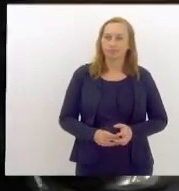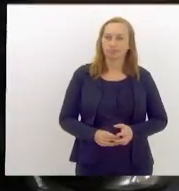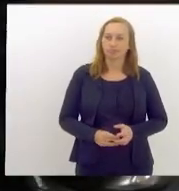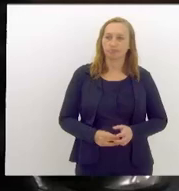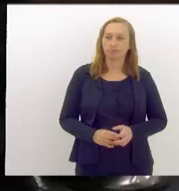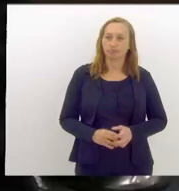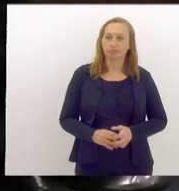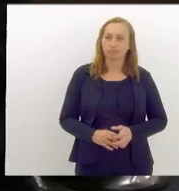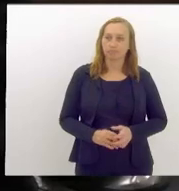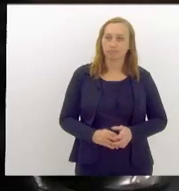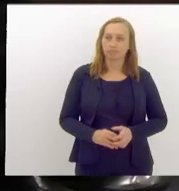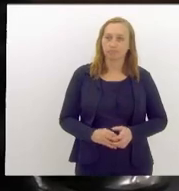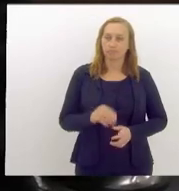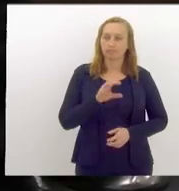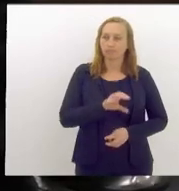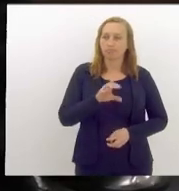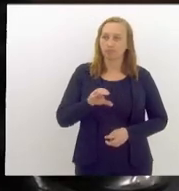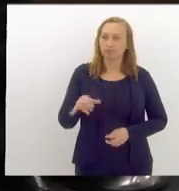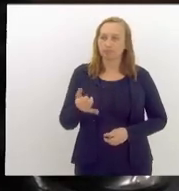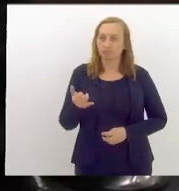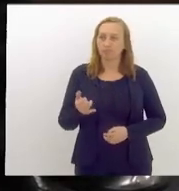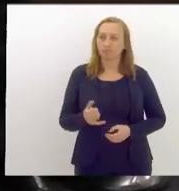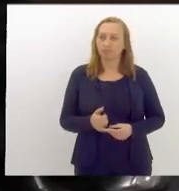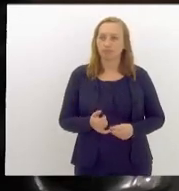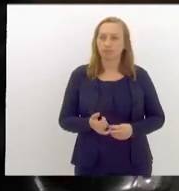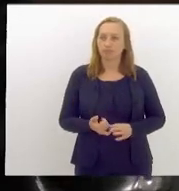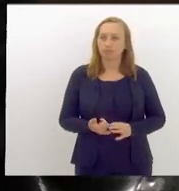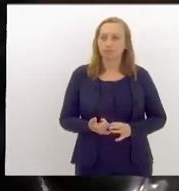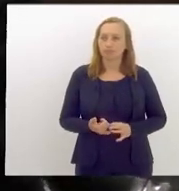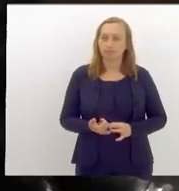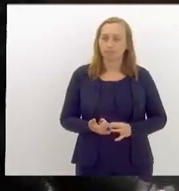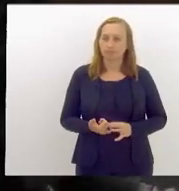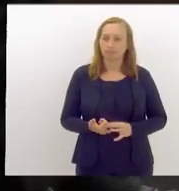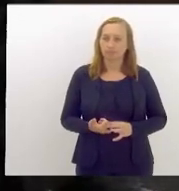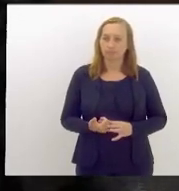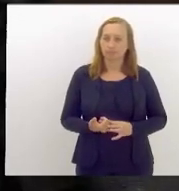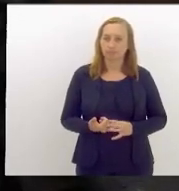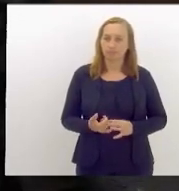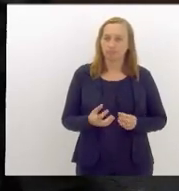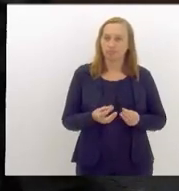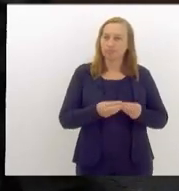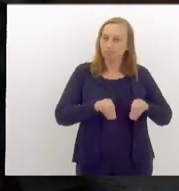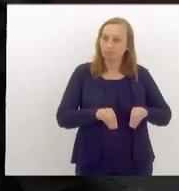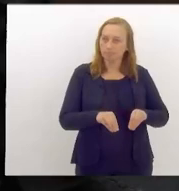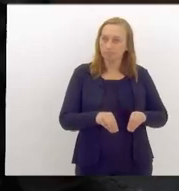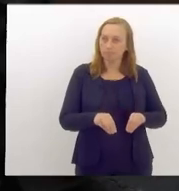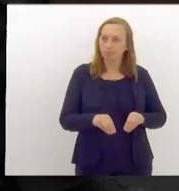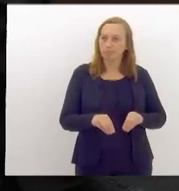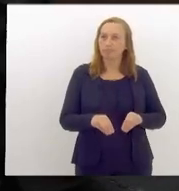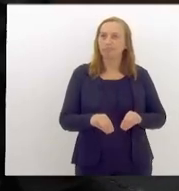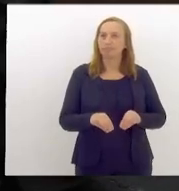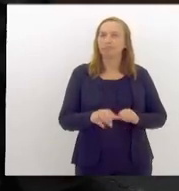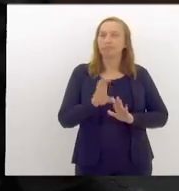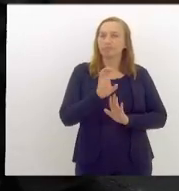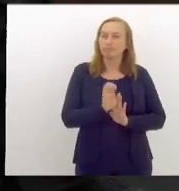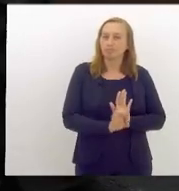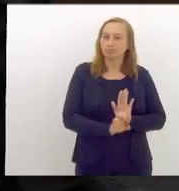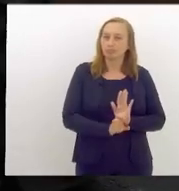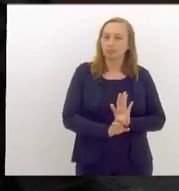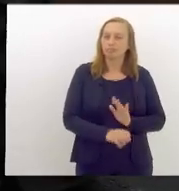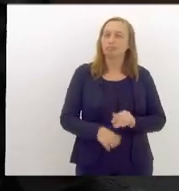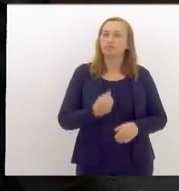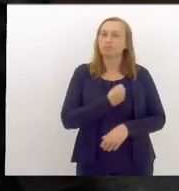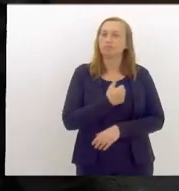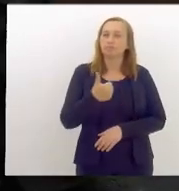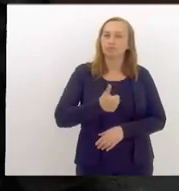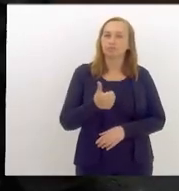parecia da ccj é o seguinte prejudicada prejudicadas emendas a emenda